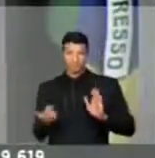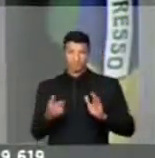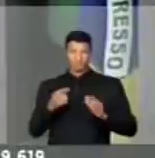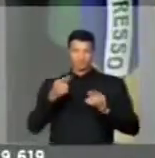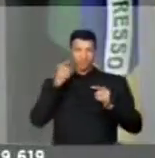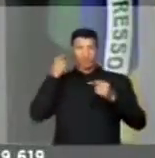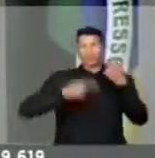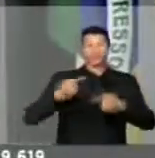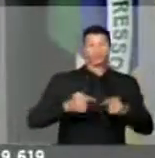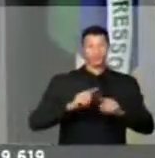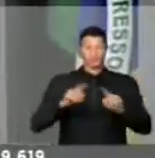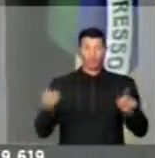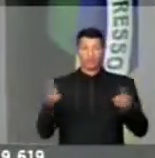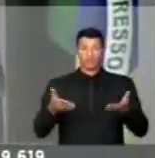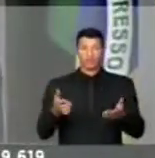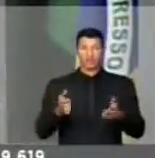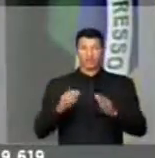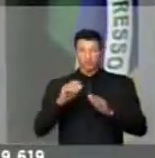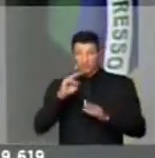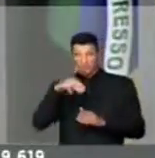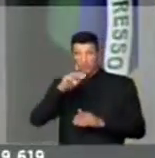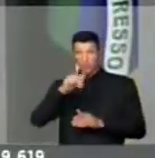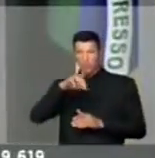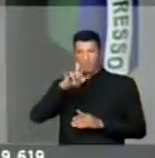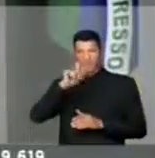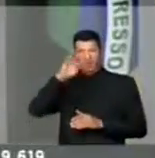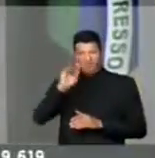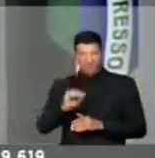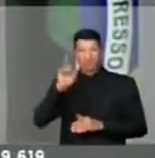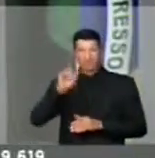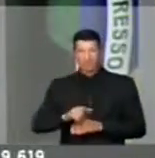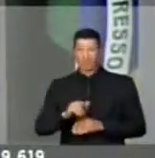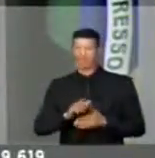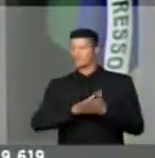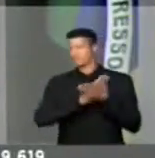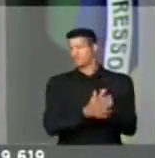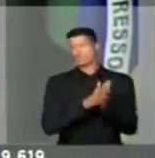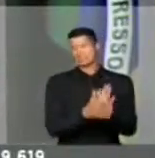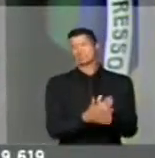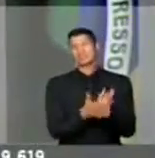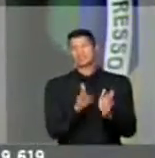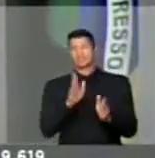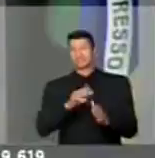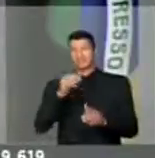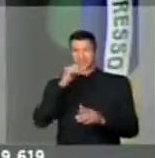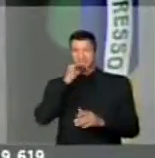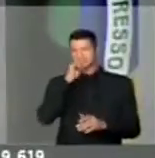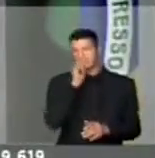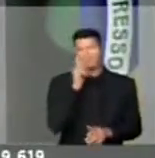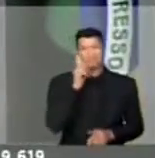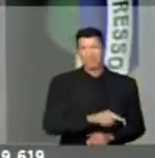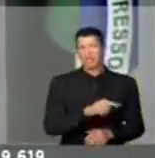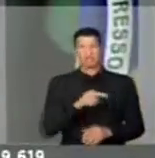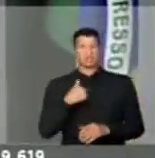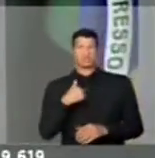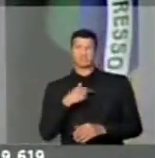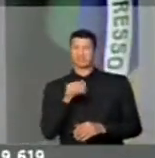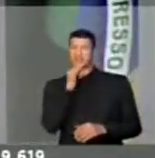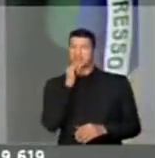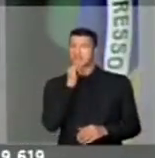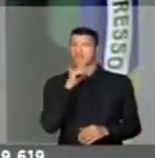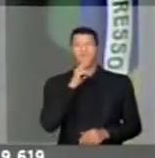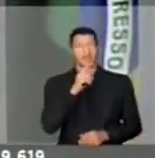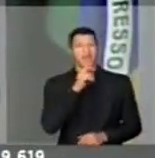não discuto. Agora, suspender um deputado, isso é uma excrescência, é uma nojeira e que não serve de exemplo